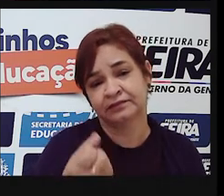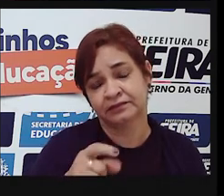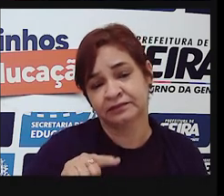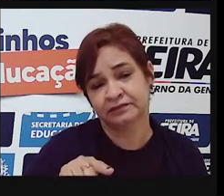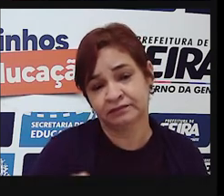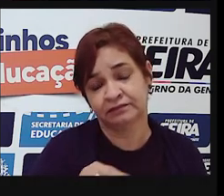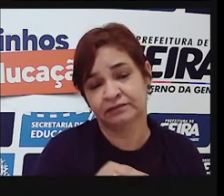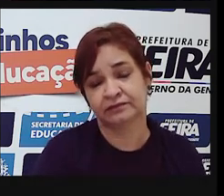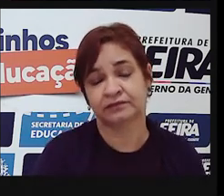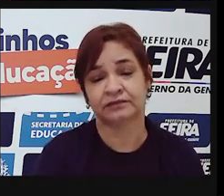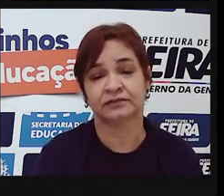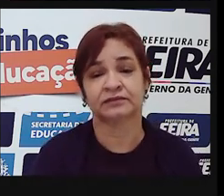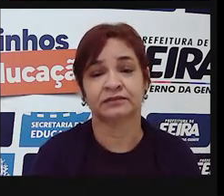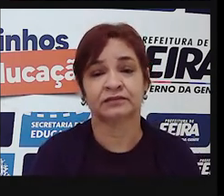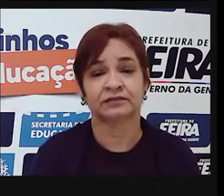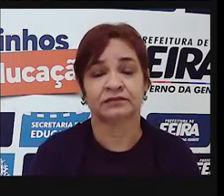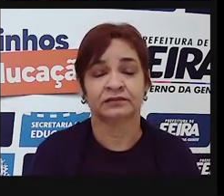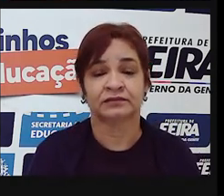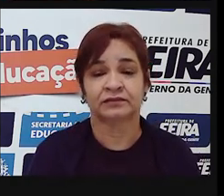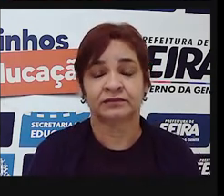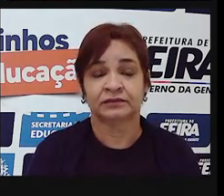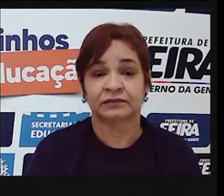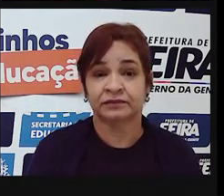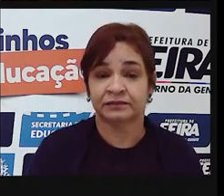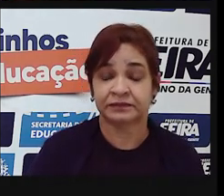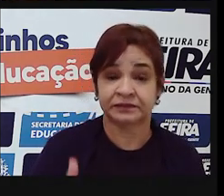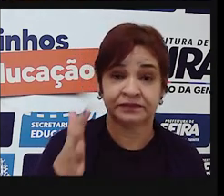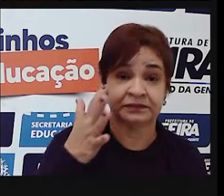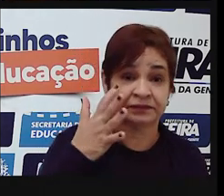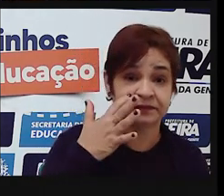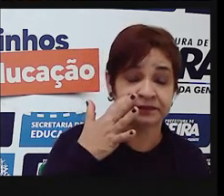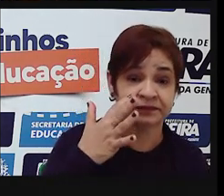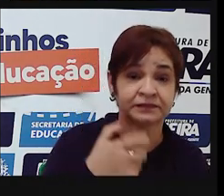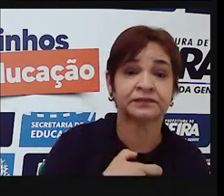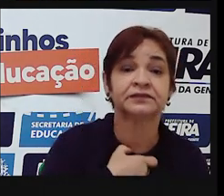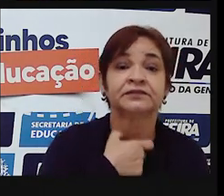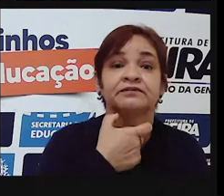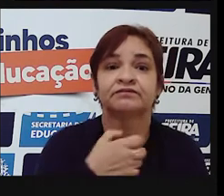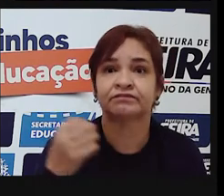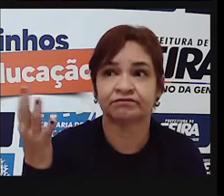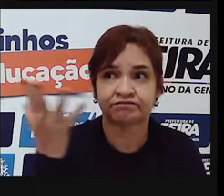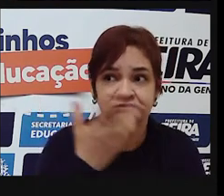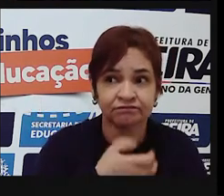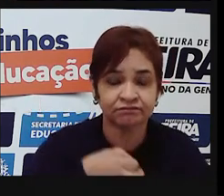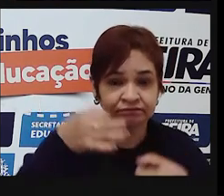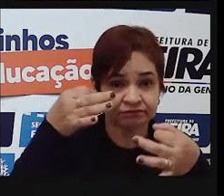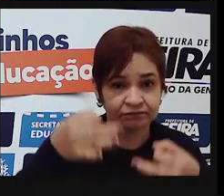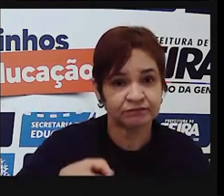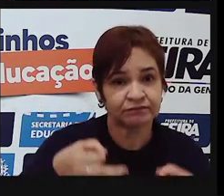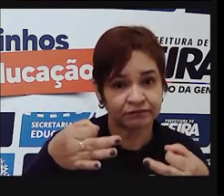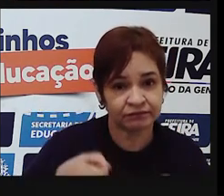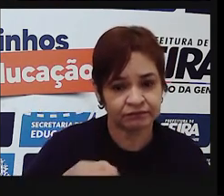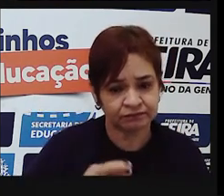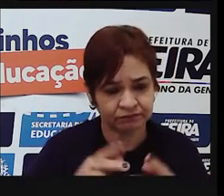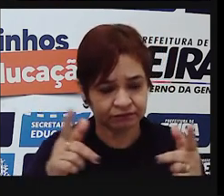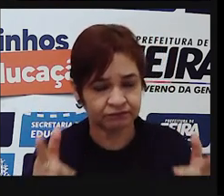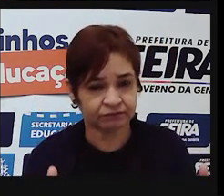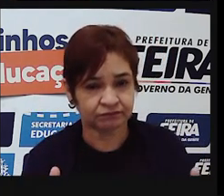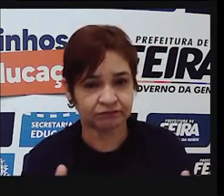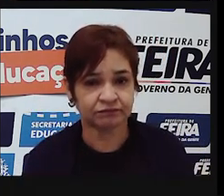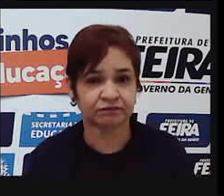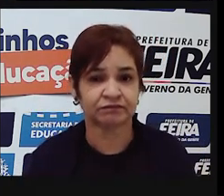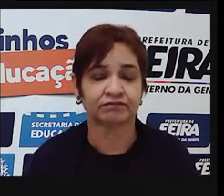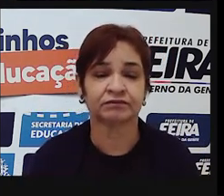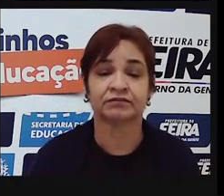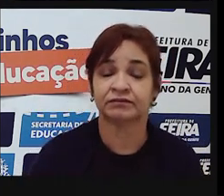só! Além de ser admirada por sua voz magnífica e diferenciada, se destacou em sua